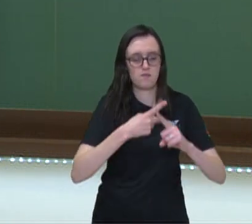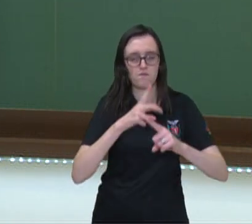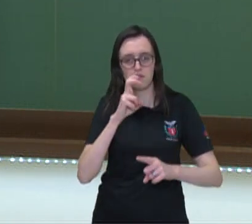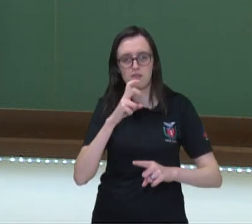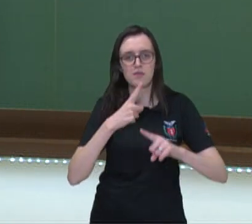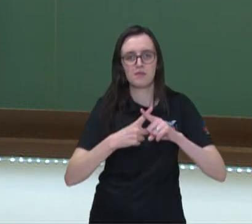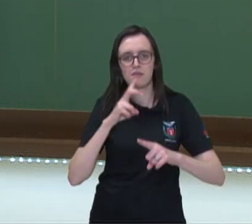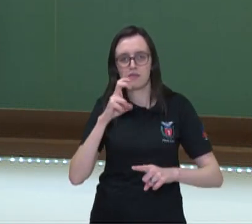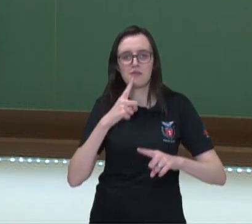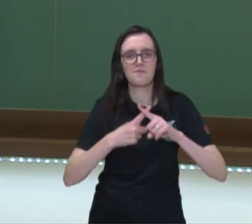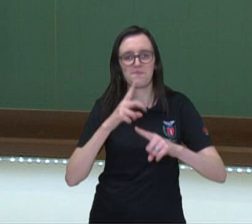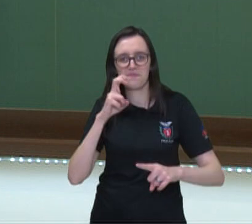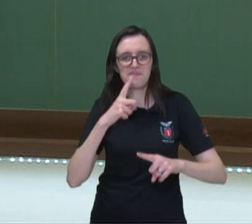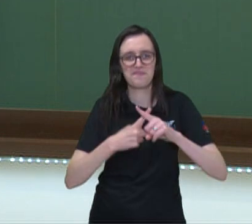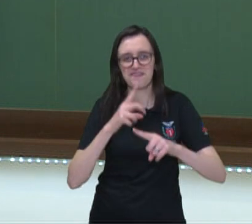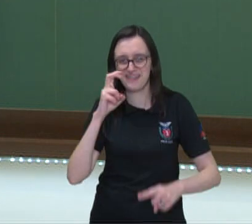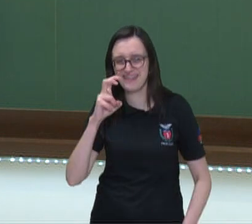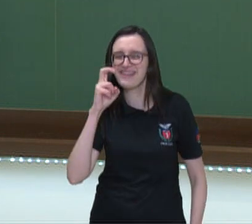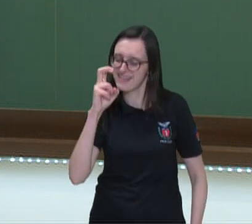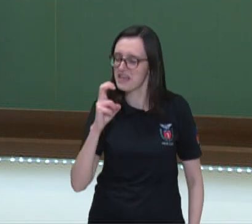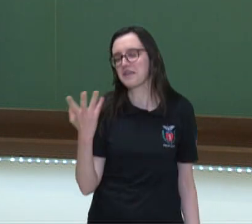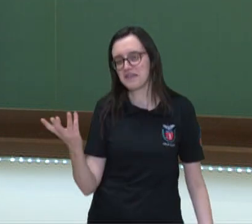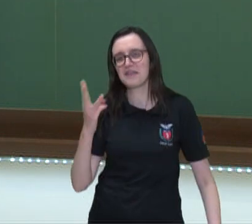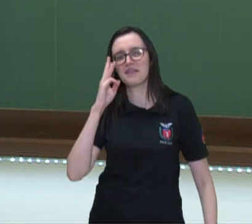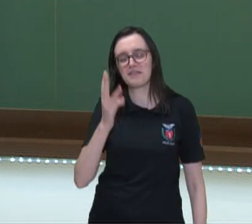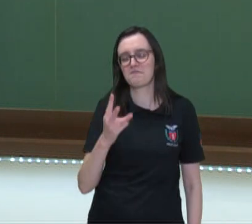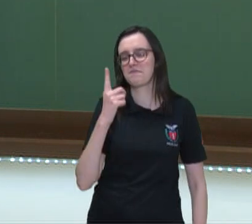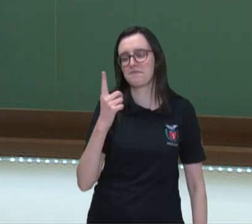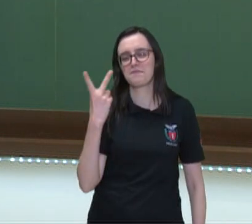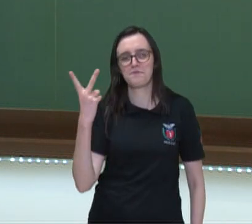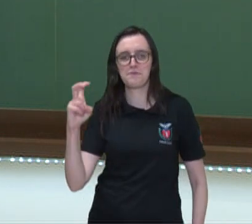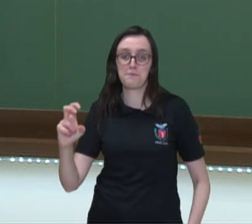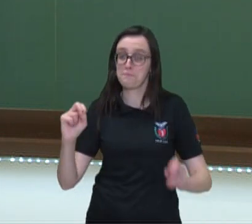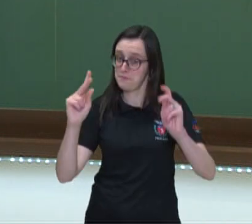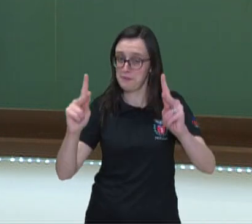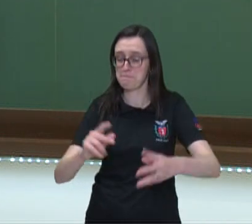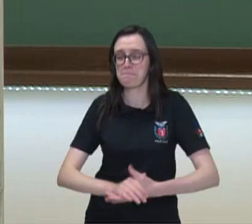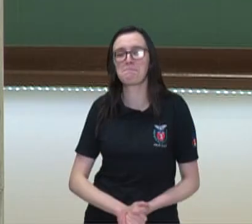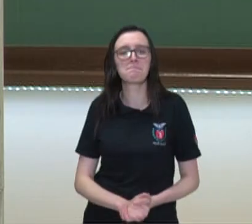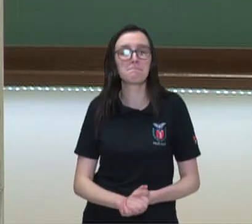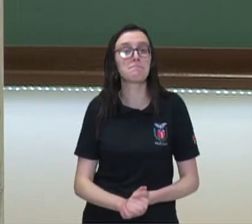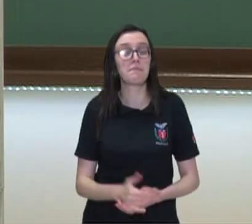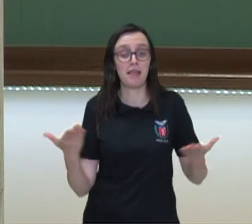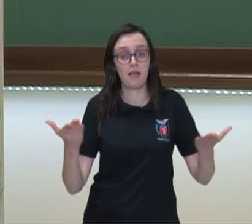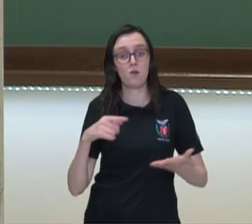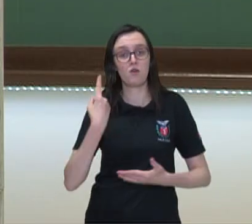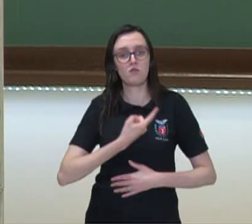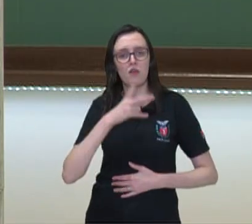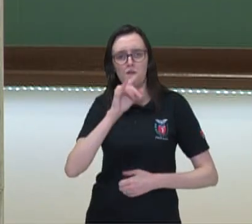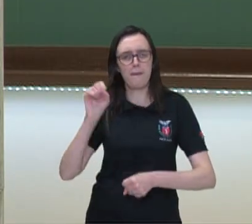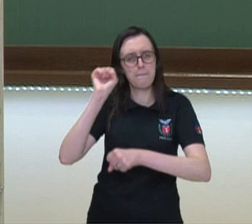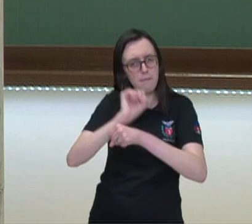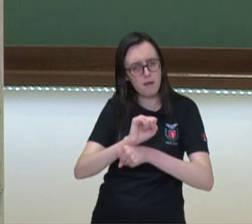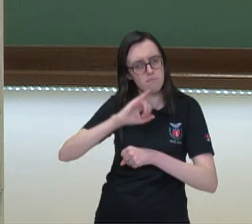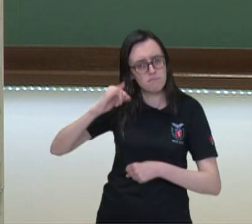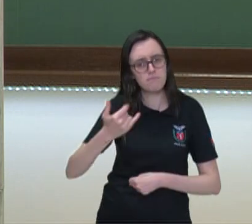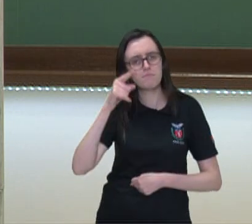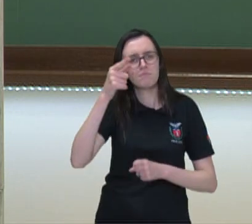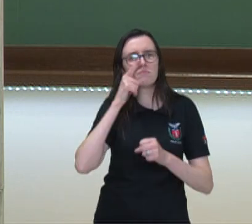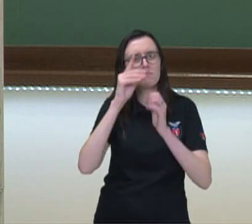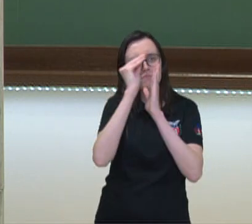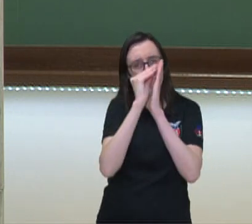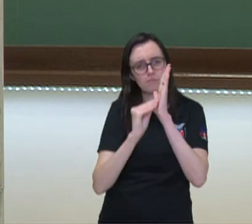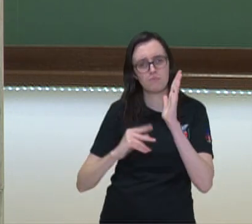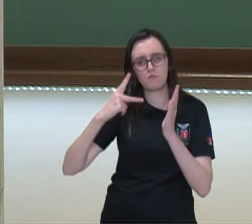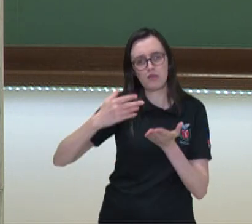vezes 5, 5 vezes, que dá 3.125. Tá bom? Então agora nós vamos fazer uma pequena pausa para você poder anotar essas